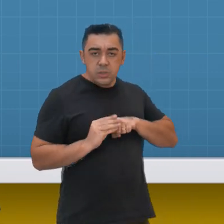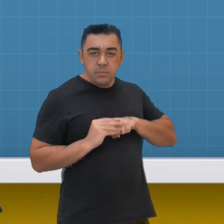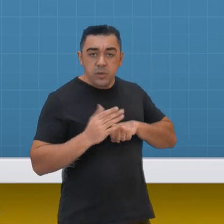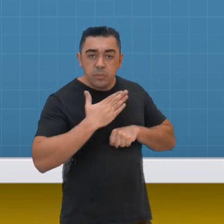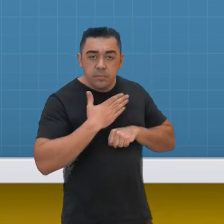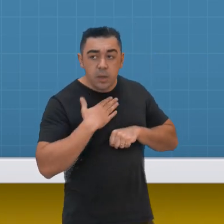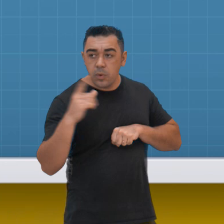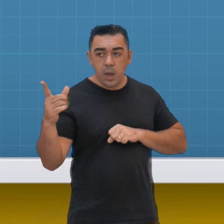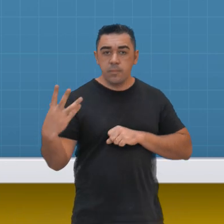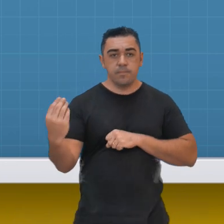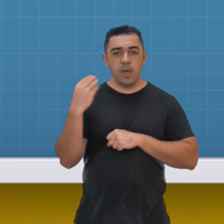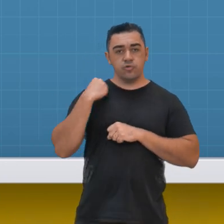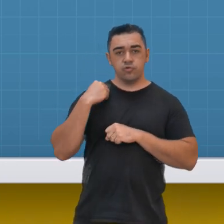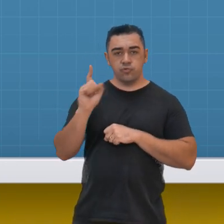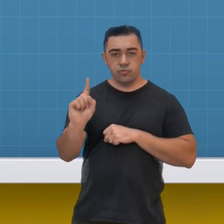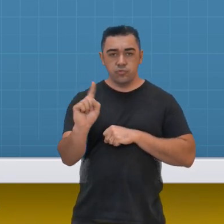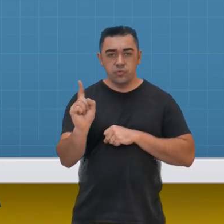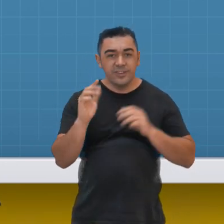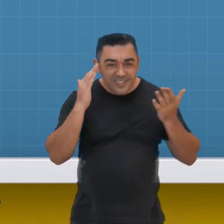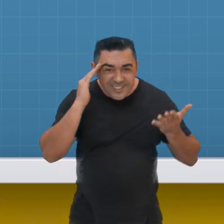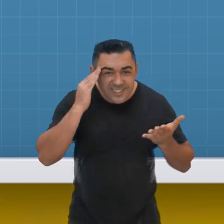estou operando, que ele também não pode dizer.